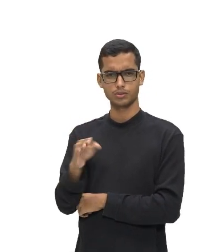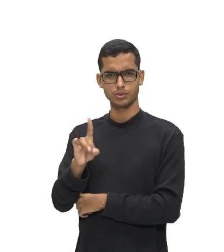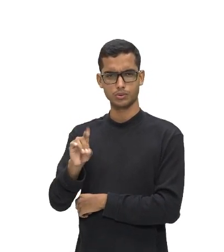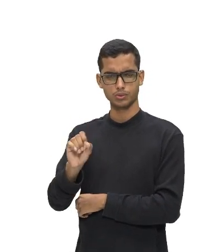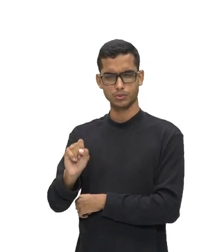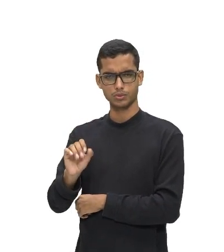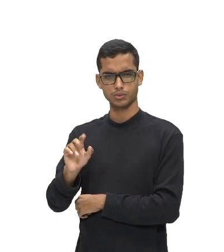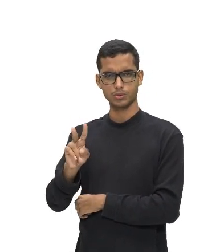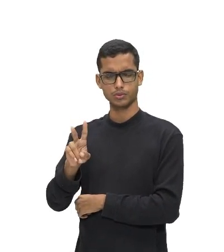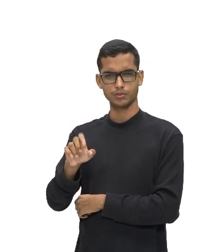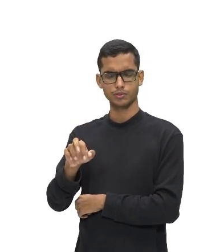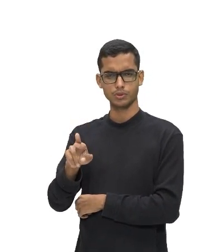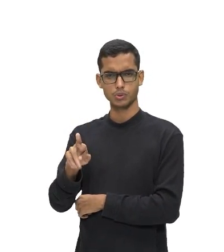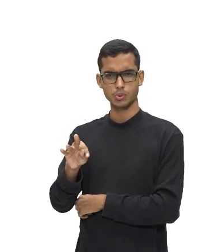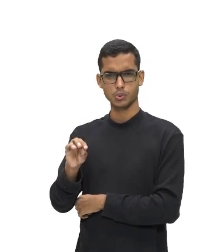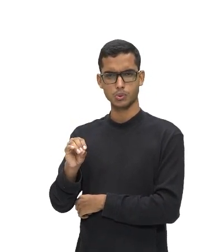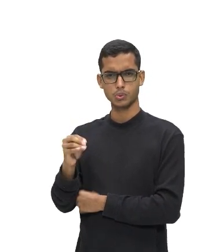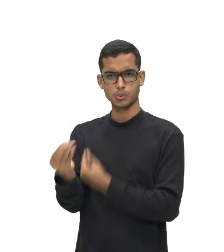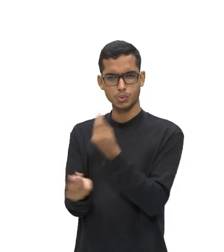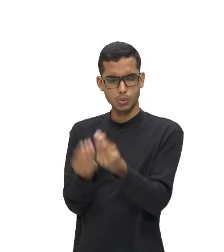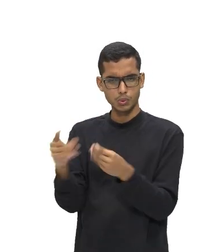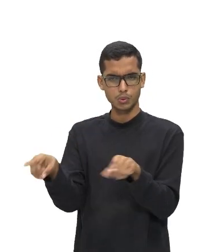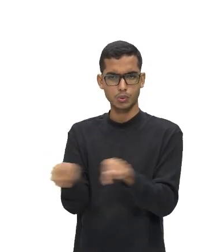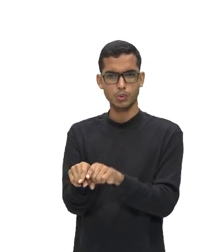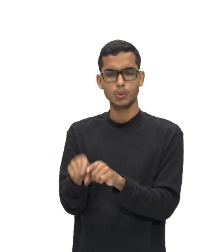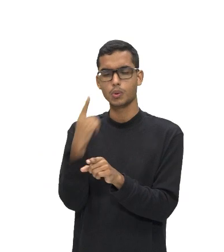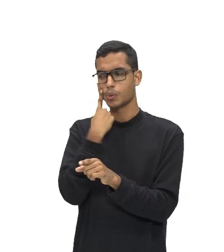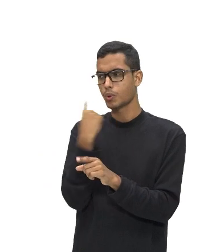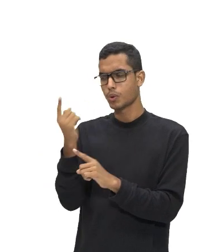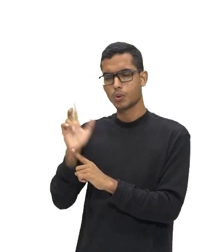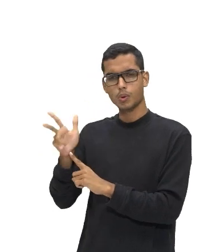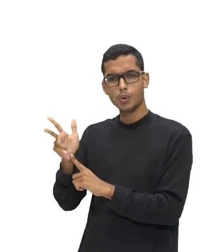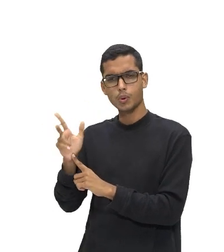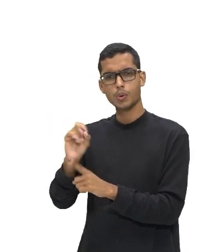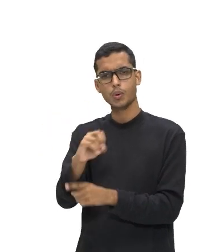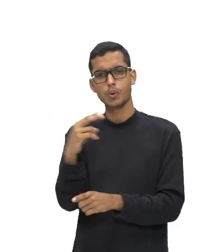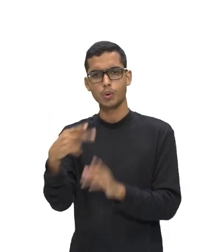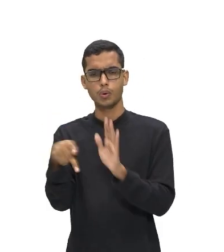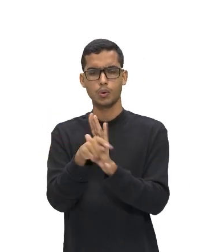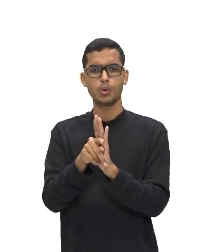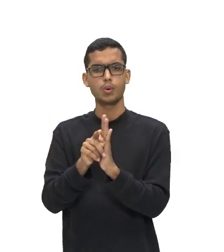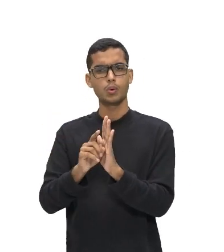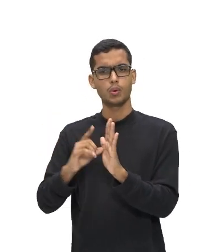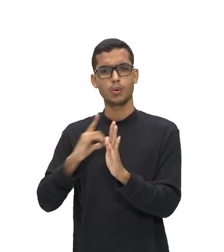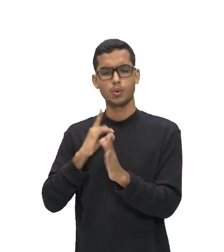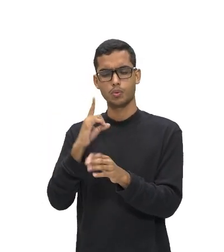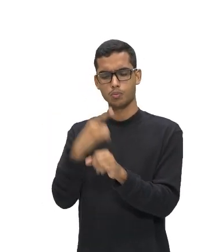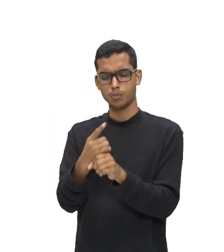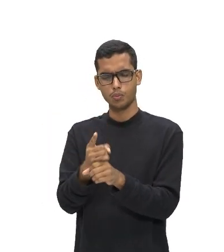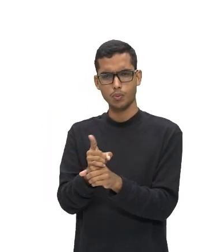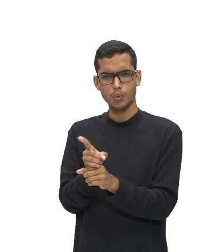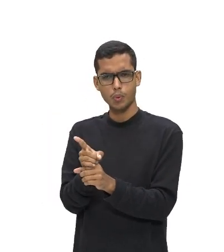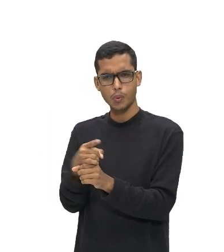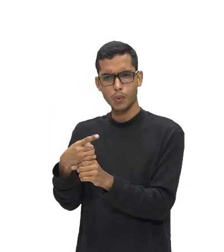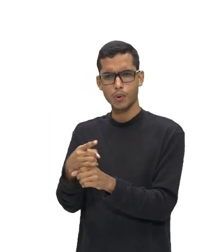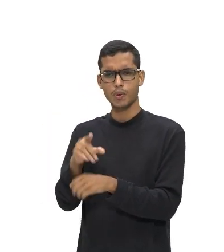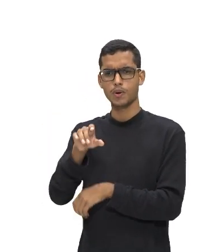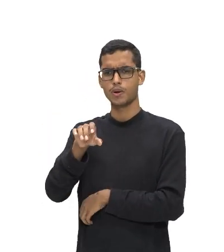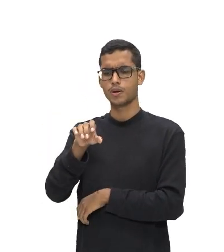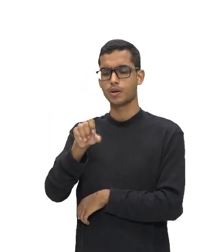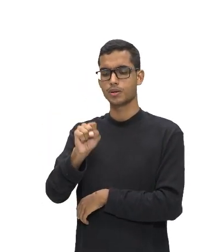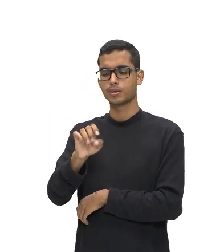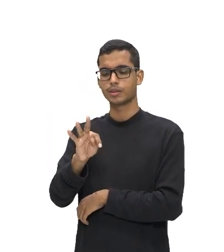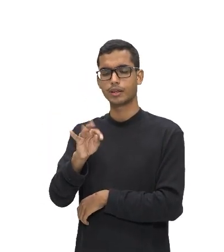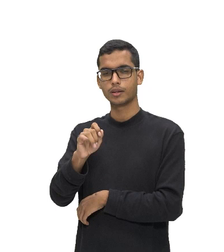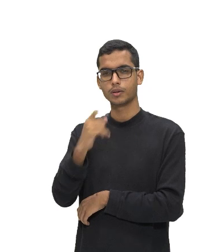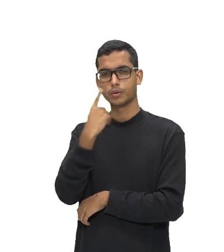ou tá essa rosa dos ventos, ou talvez vocês encontrem apenas uma ponta de uma seta apontando para cima e com